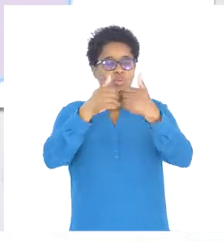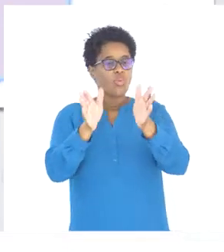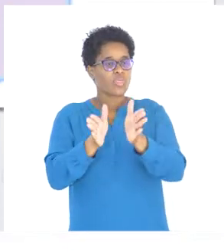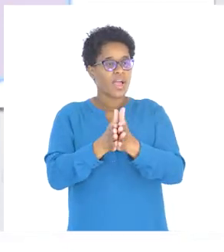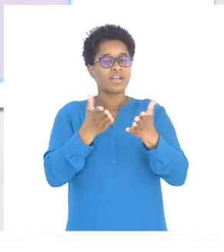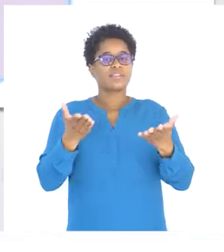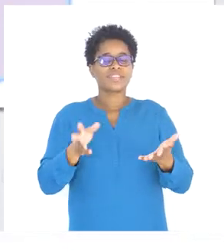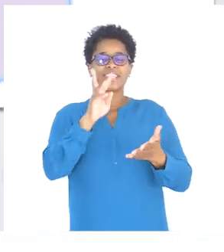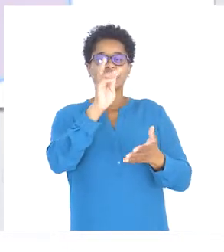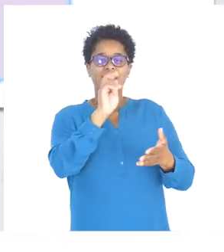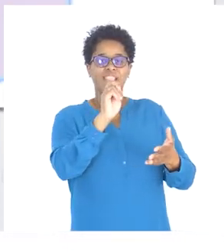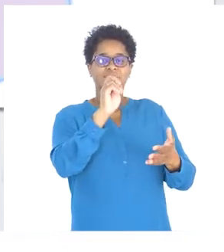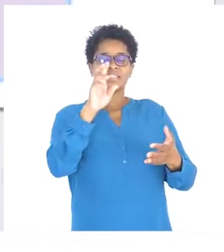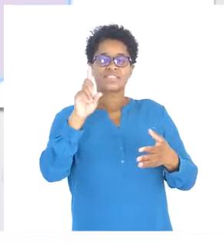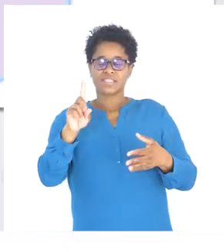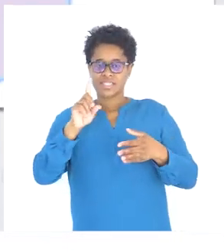de